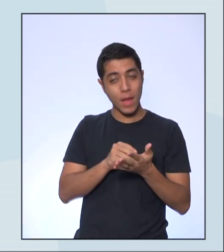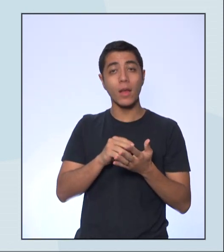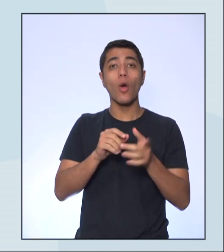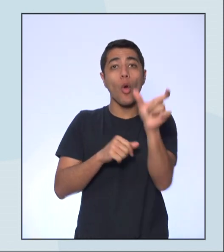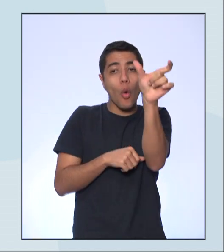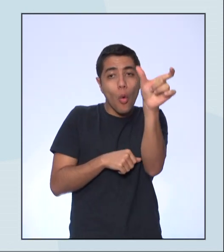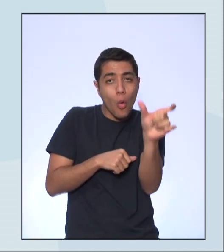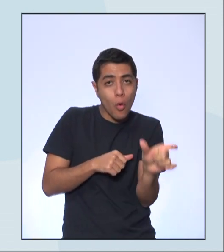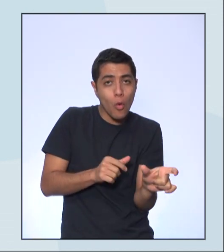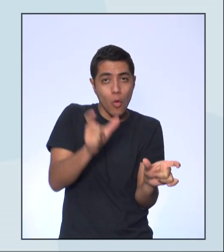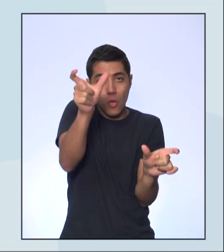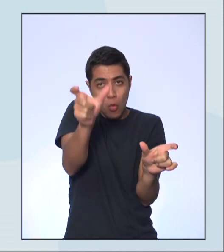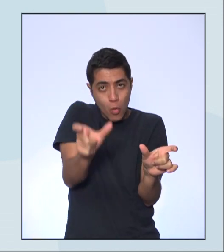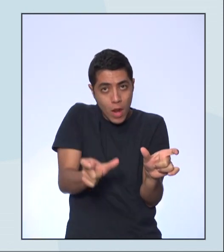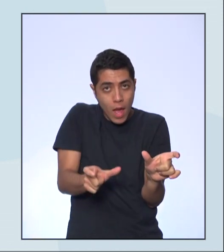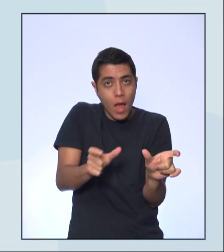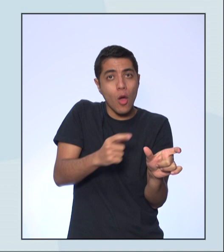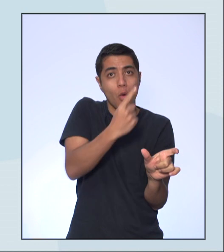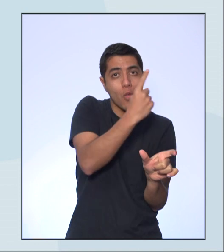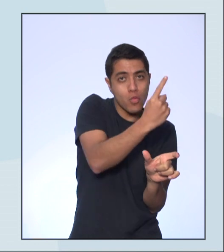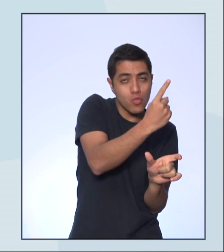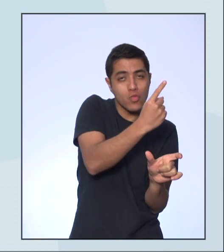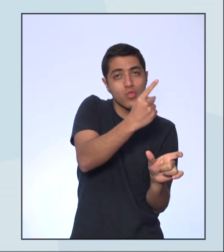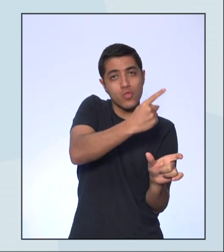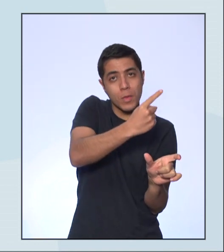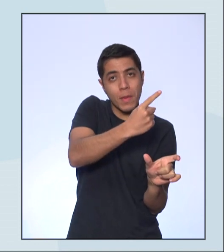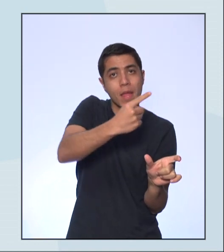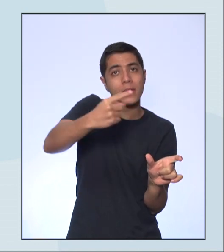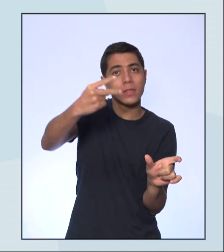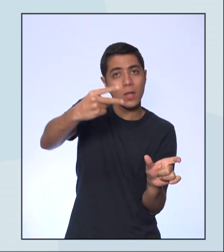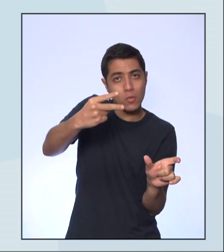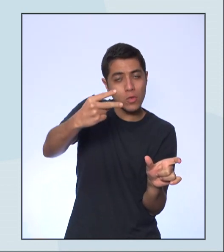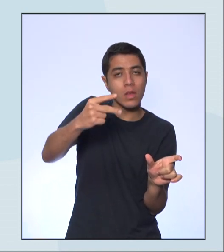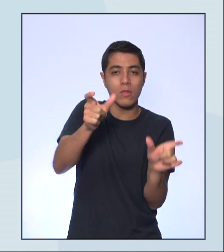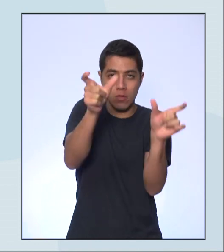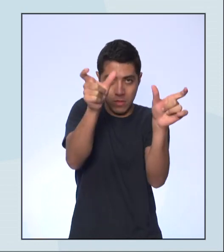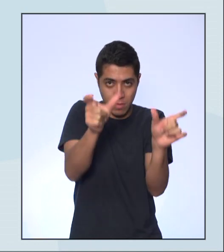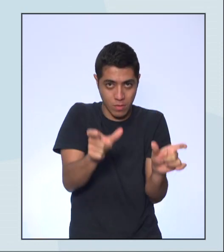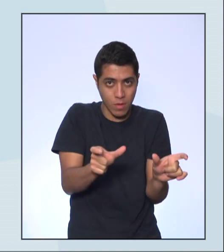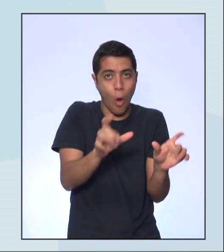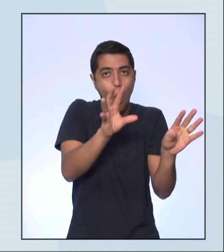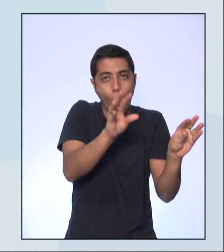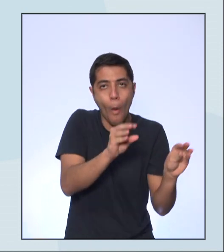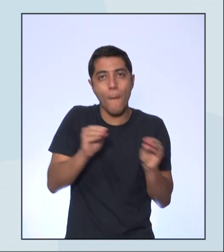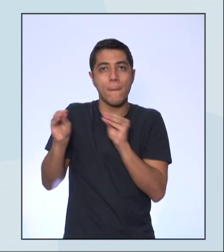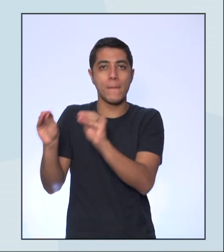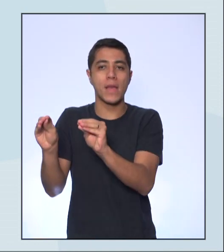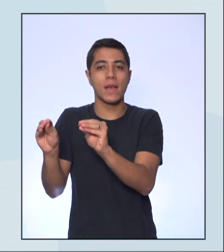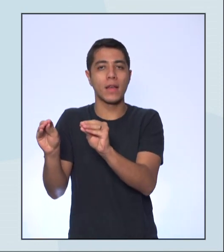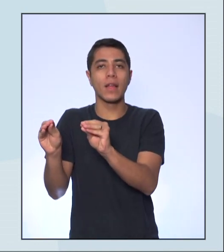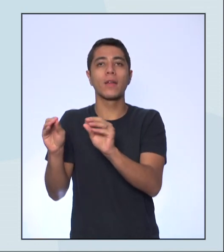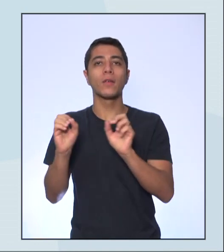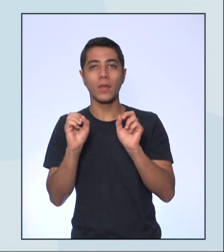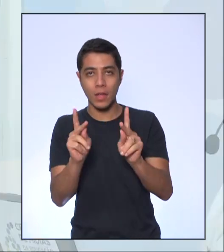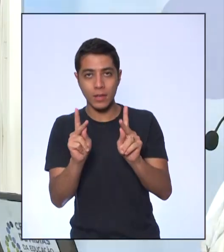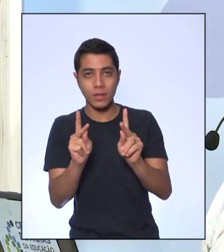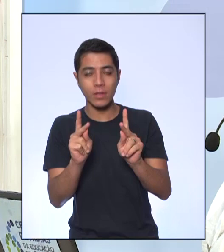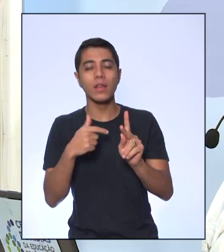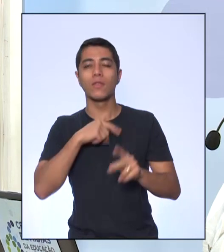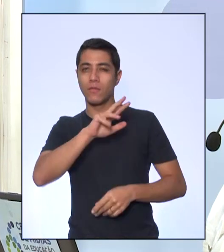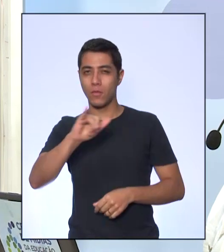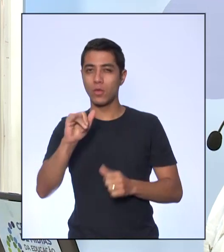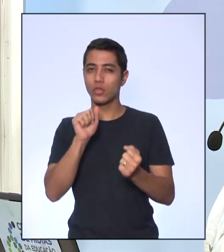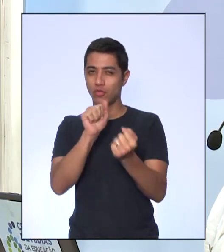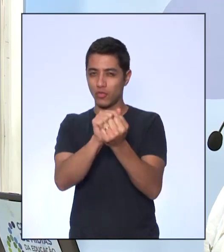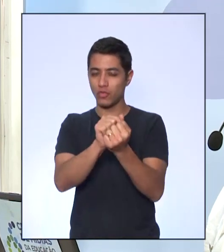colunas para poder resolver. Quando eu for resolver, então, eu vou fazer aqui com vocês, tá? Então, vamos passo a passo de novo para a